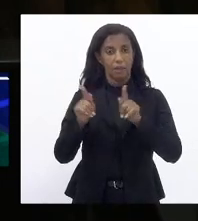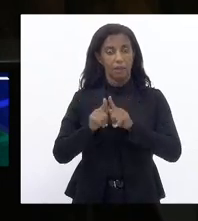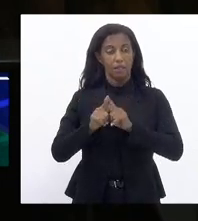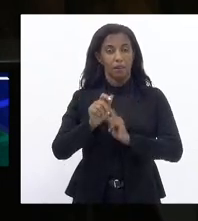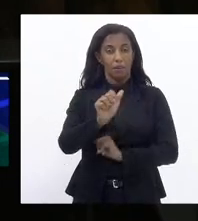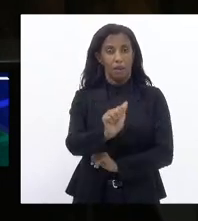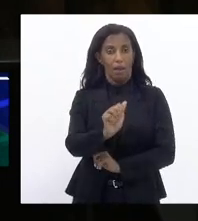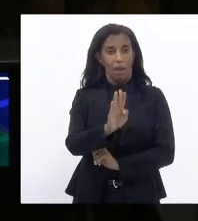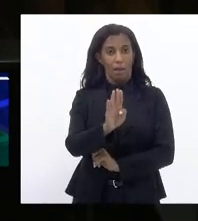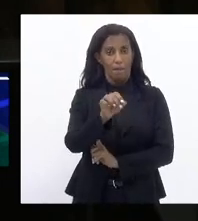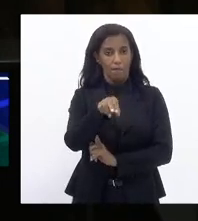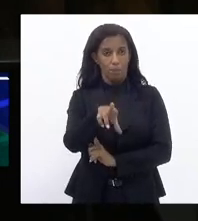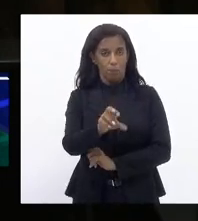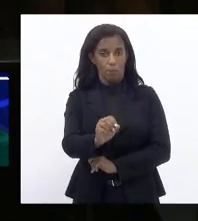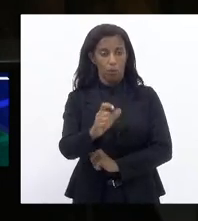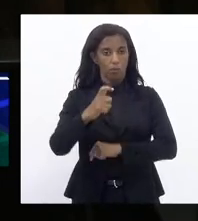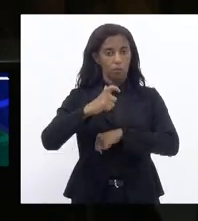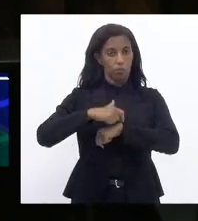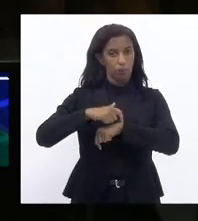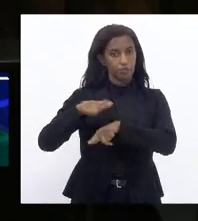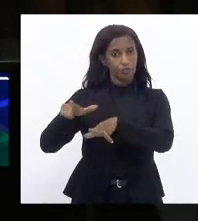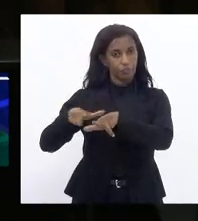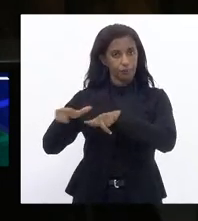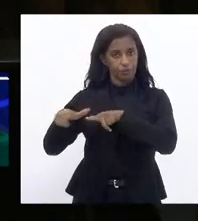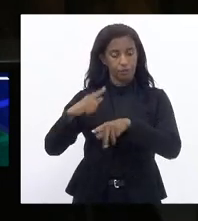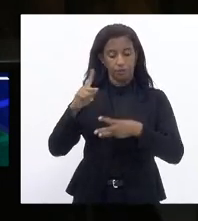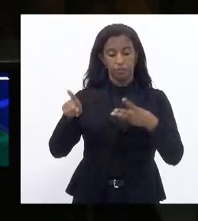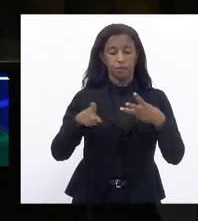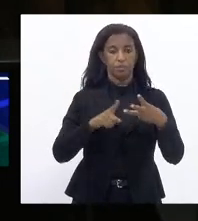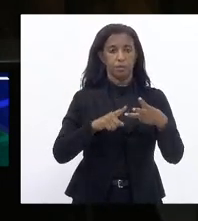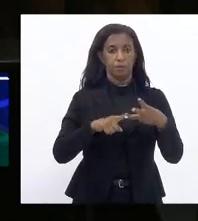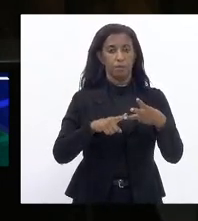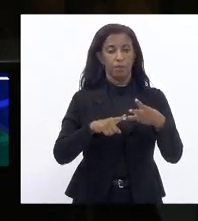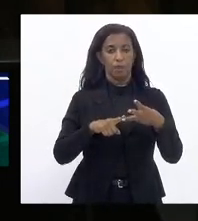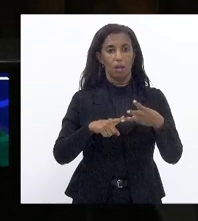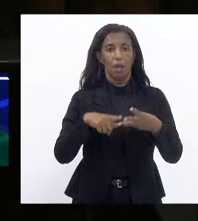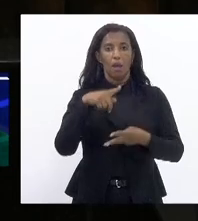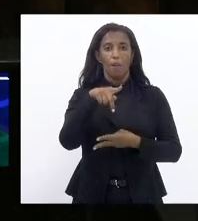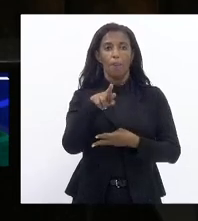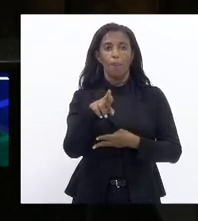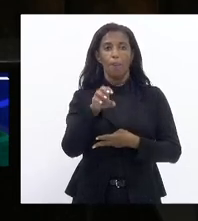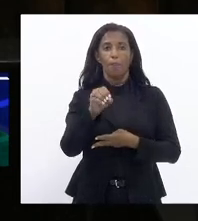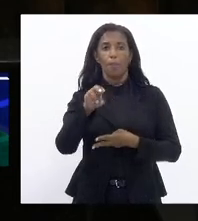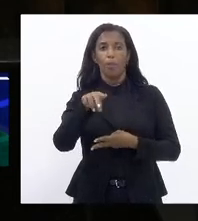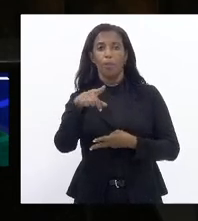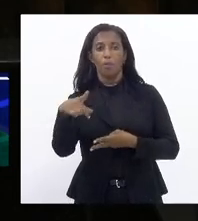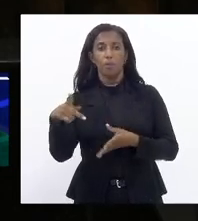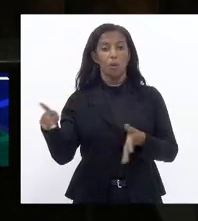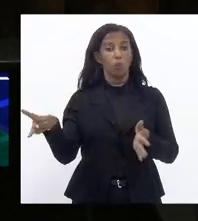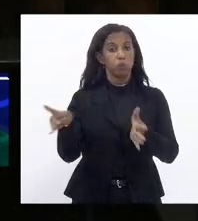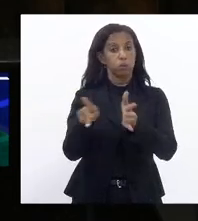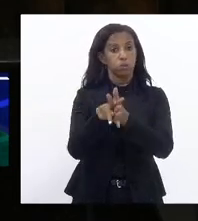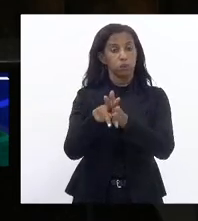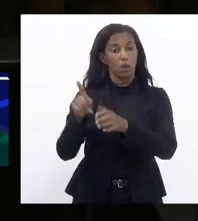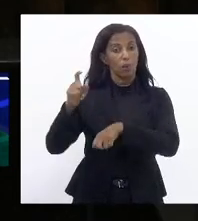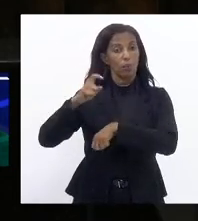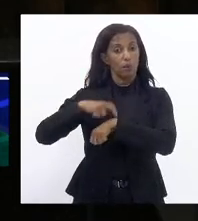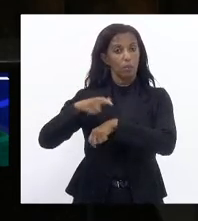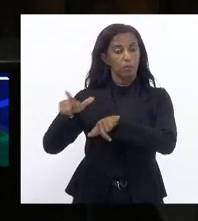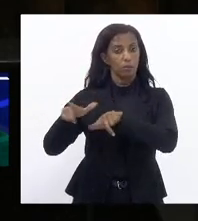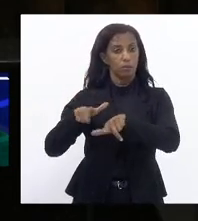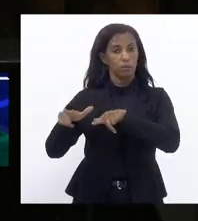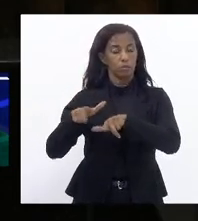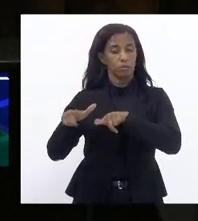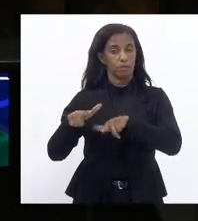tempo de serviço. 3, as promoções vinculadas exclusivamente ao tempo de serviço